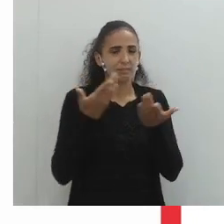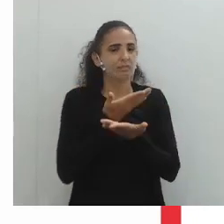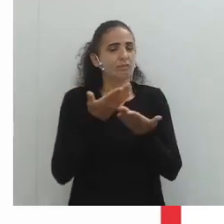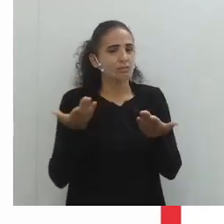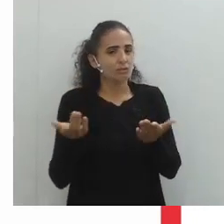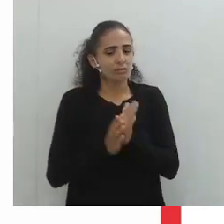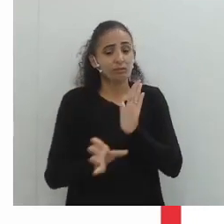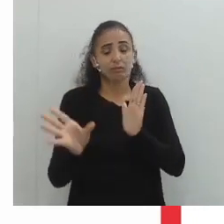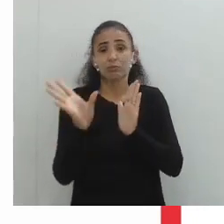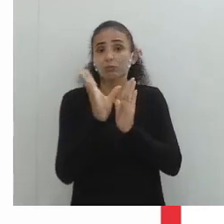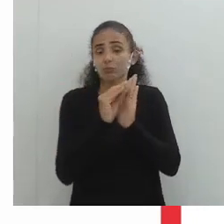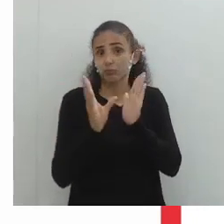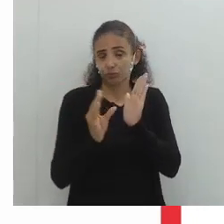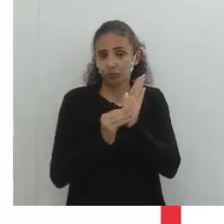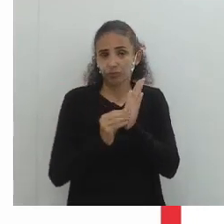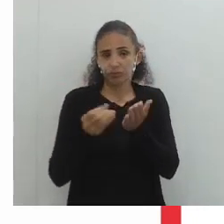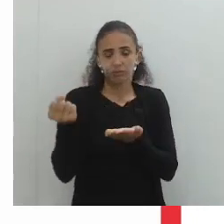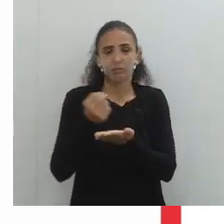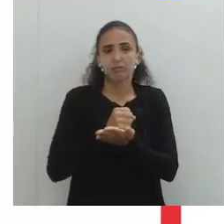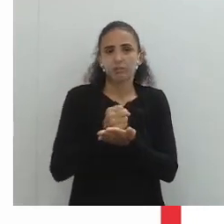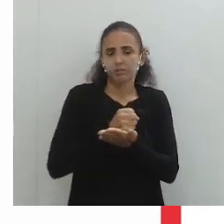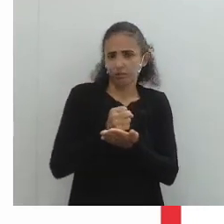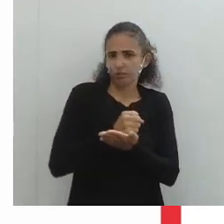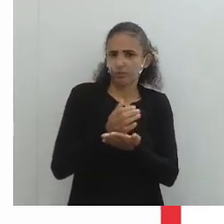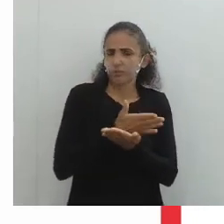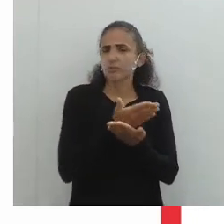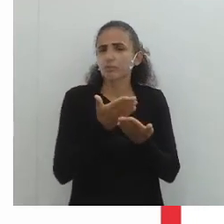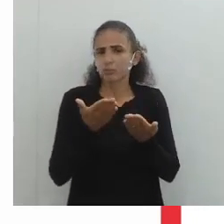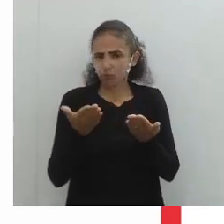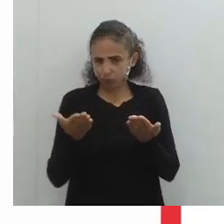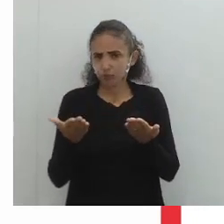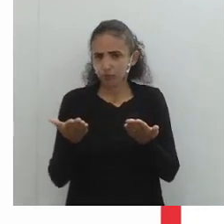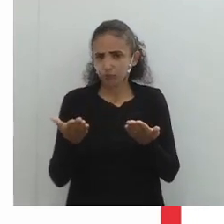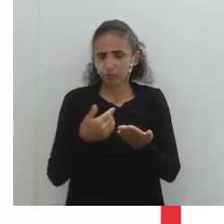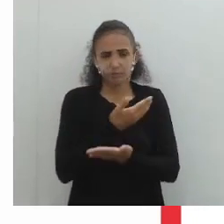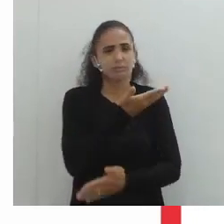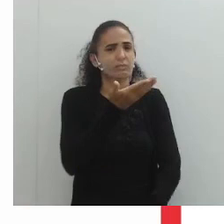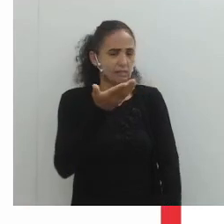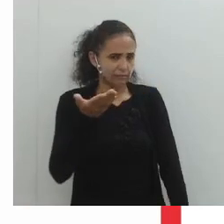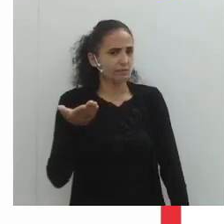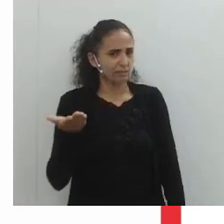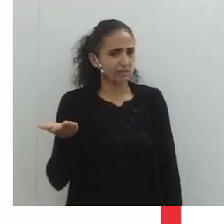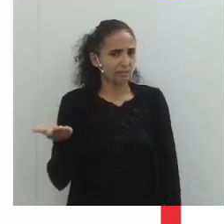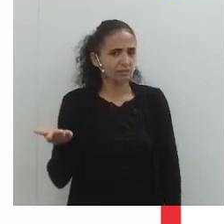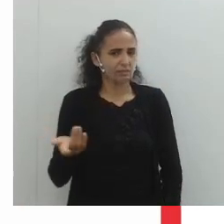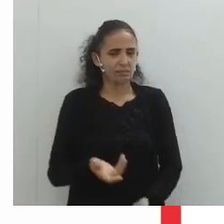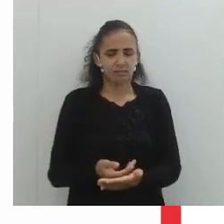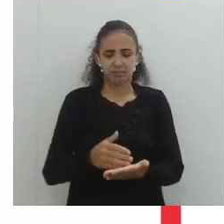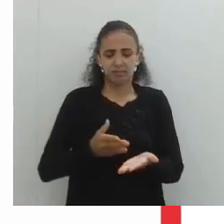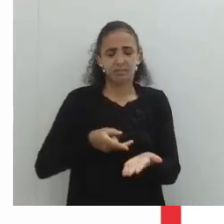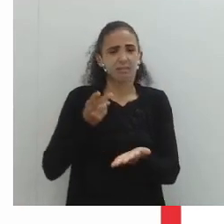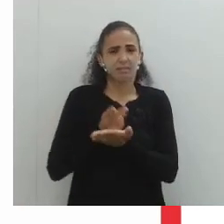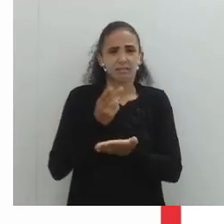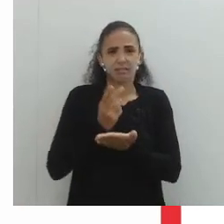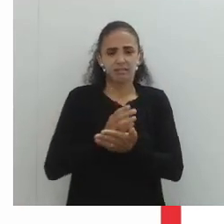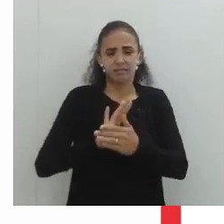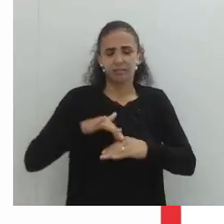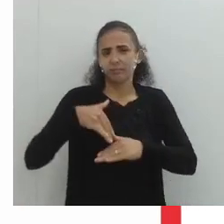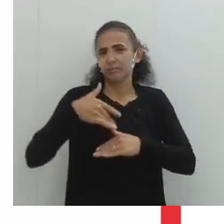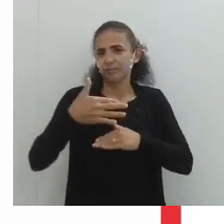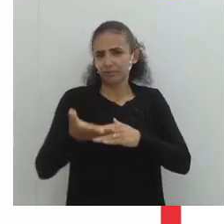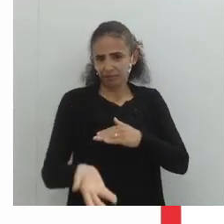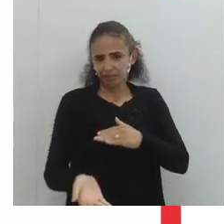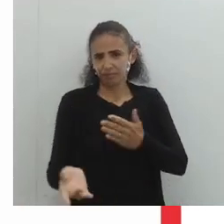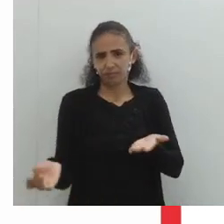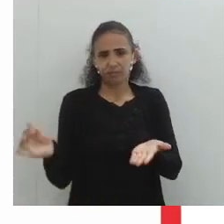tem um contexto de um jogo que é totalmente inerente de vocês agora, do cotidiano, que é o jogo